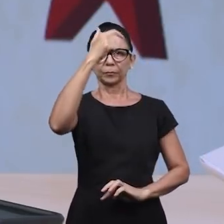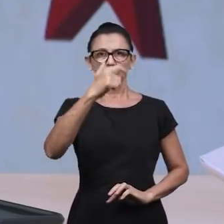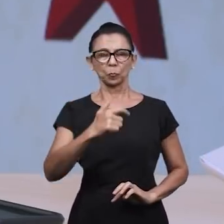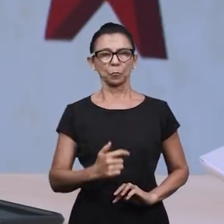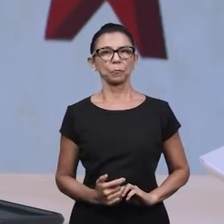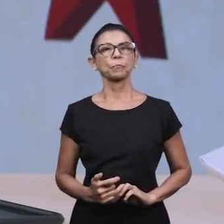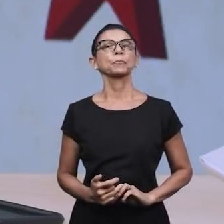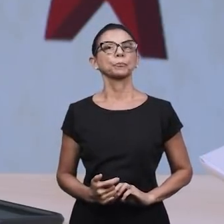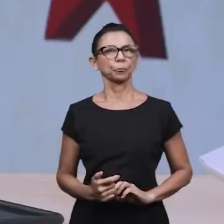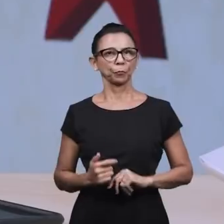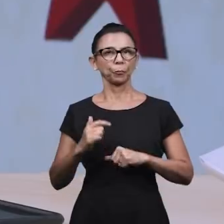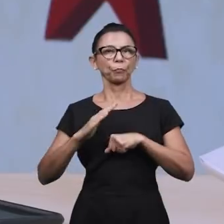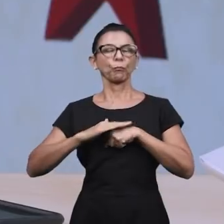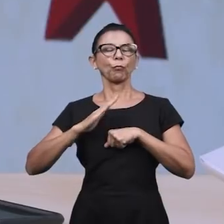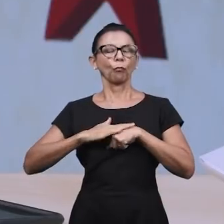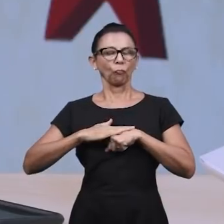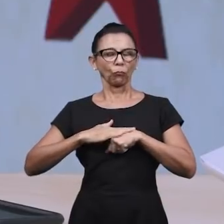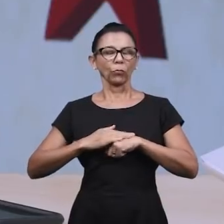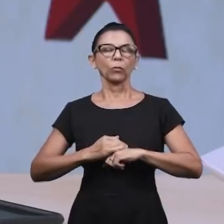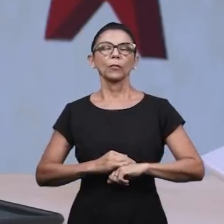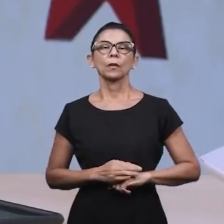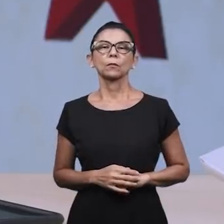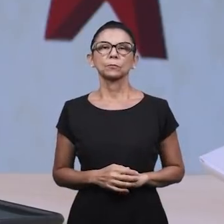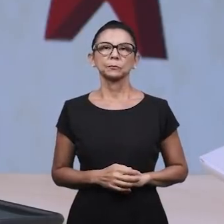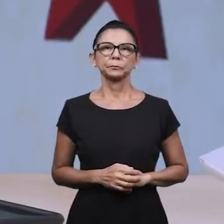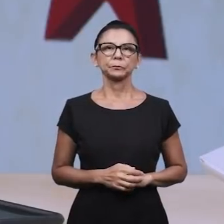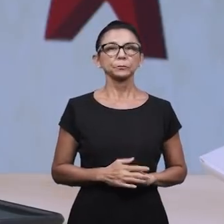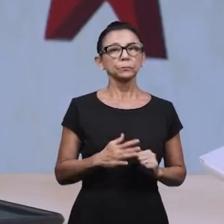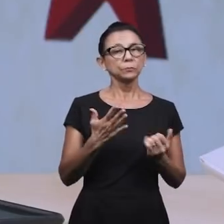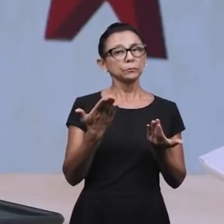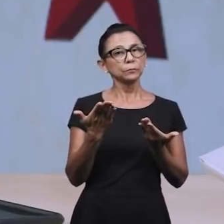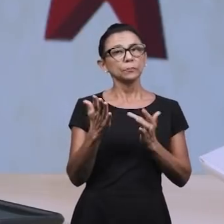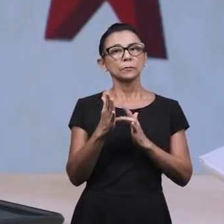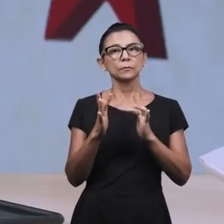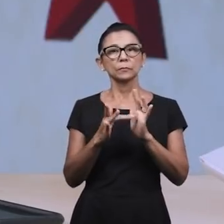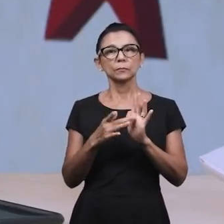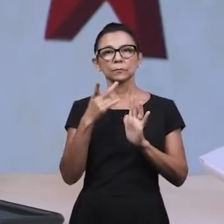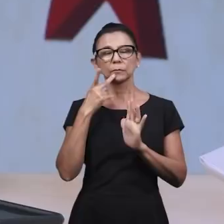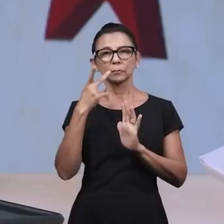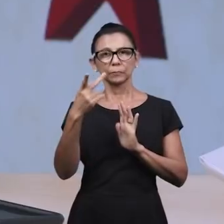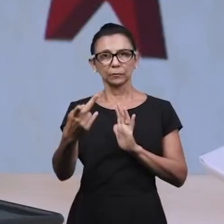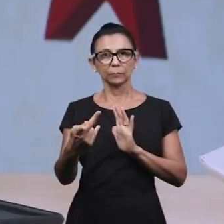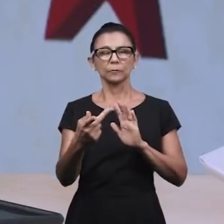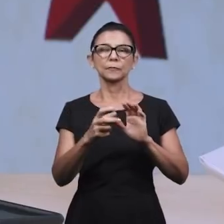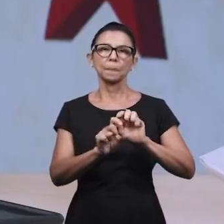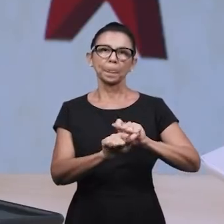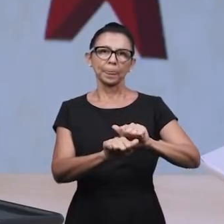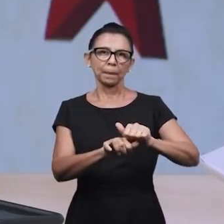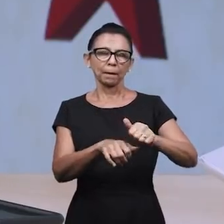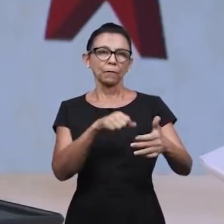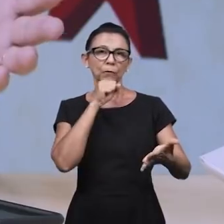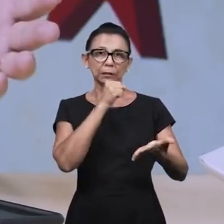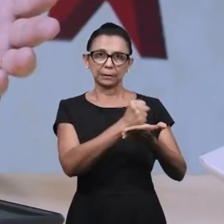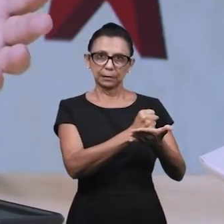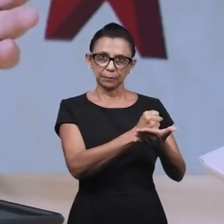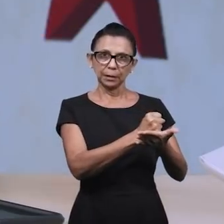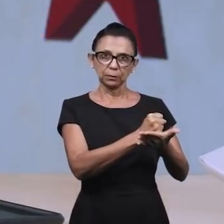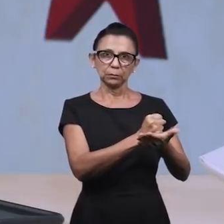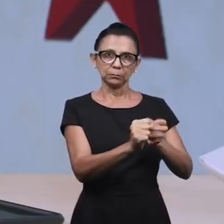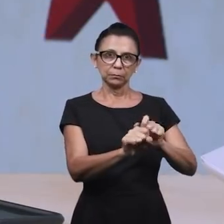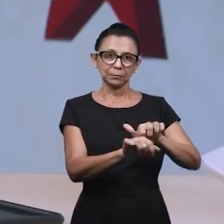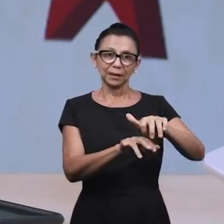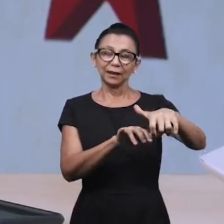Senhor Jesus falando sobre a palavra, sobre a Bíblia, que existia até então, ou seja, sobre o Velho